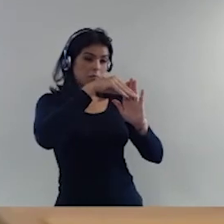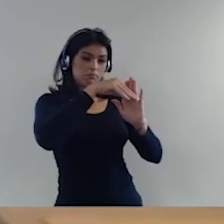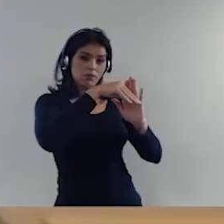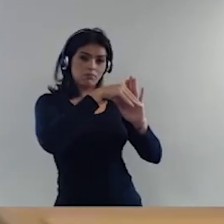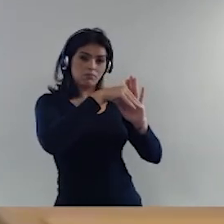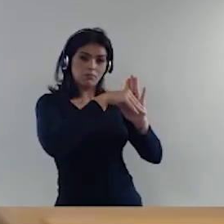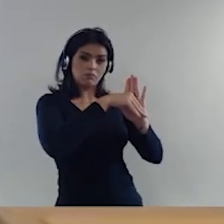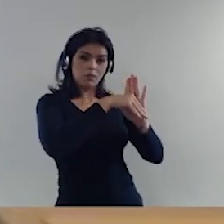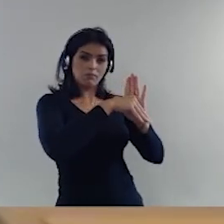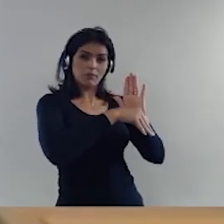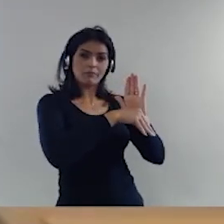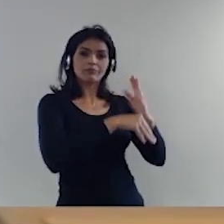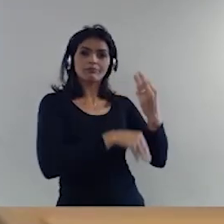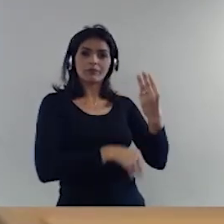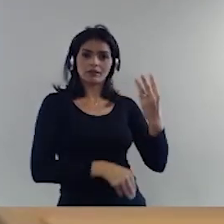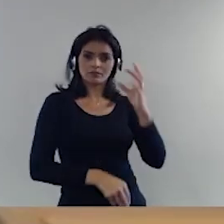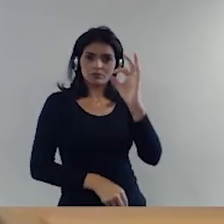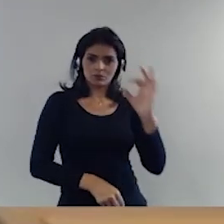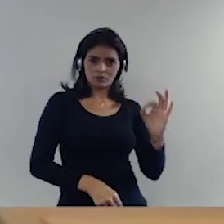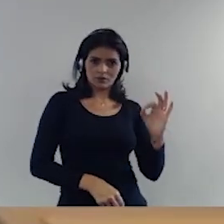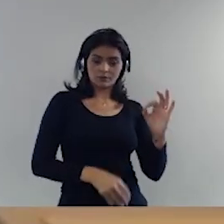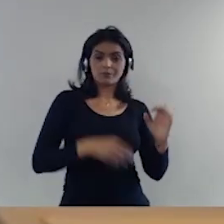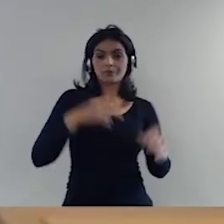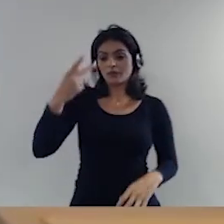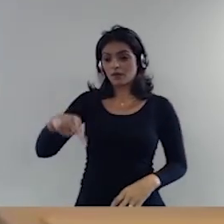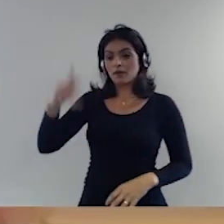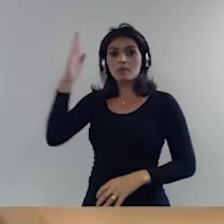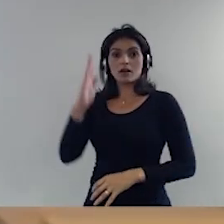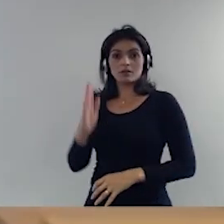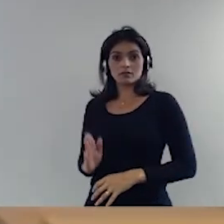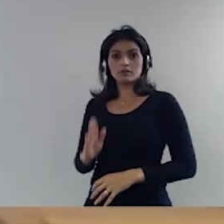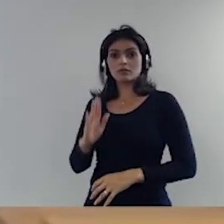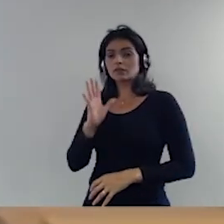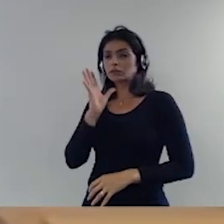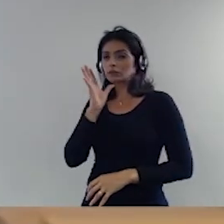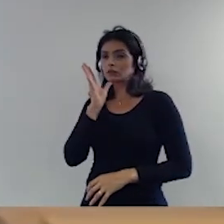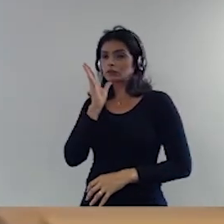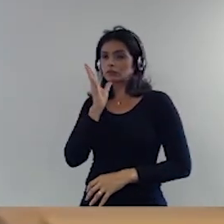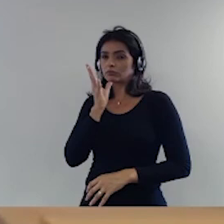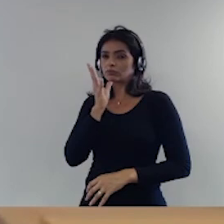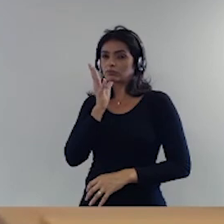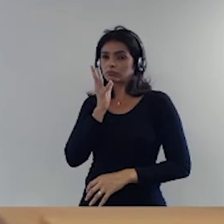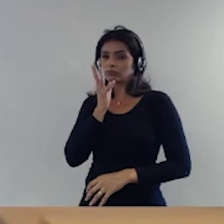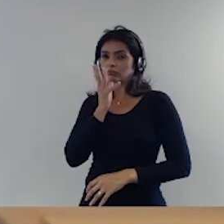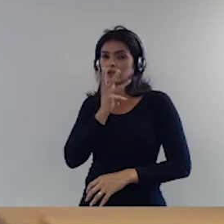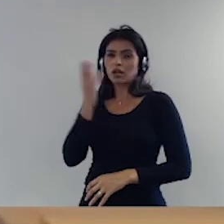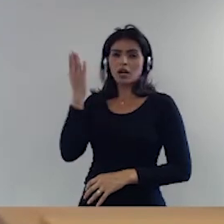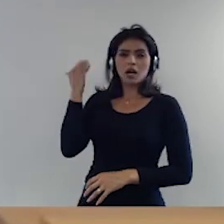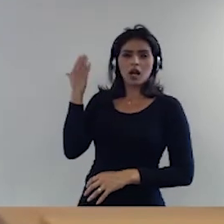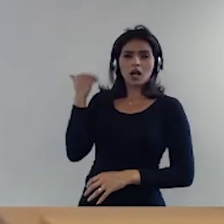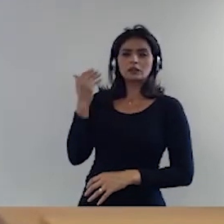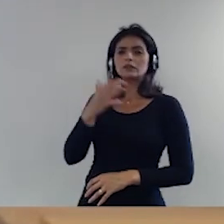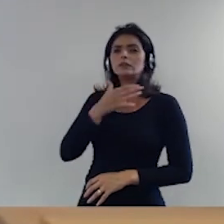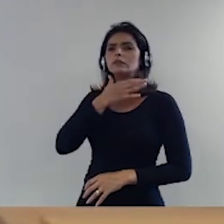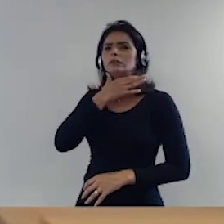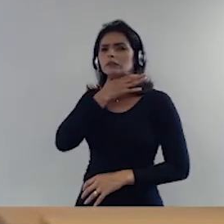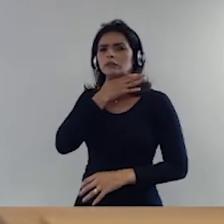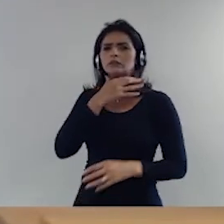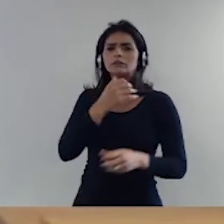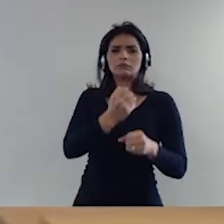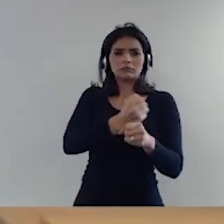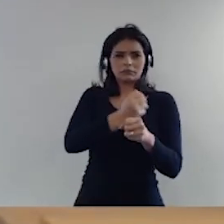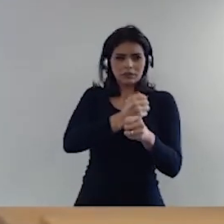E no Brasil, país no qual nós ainda vimos lentamente saindo de uma recessão que começara em final